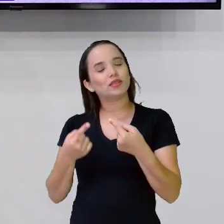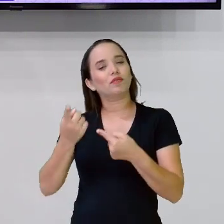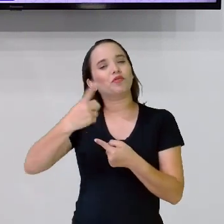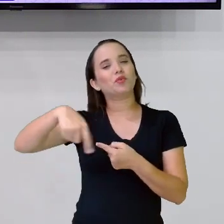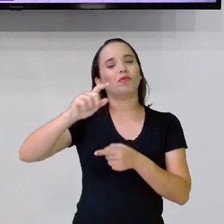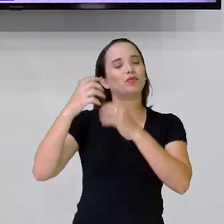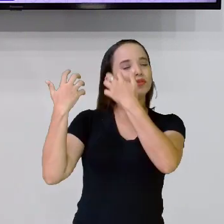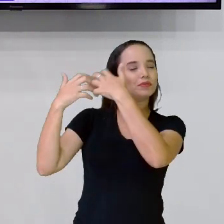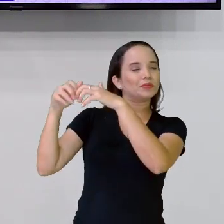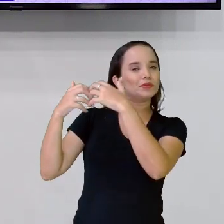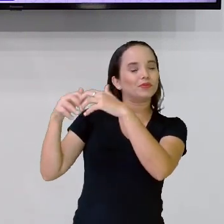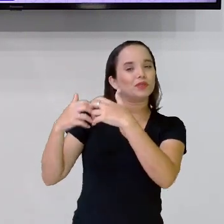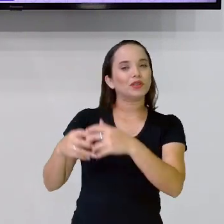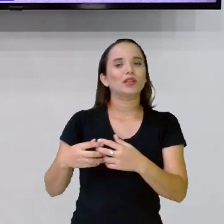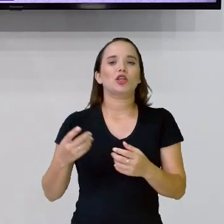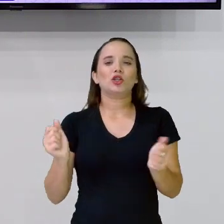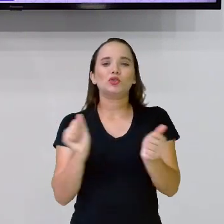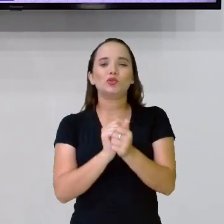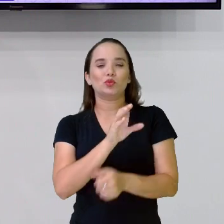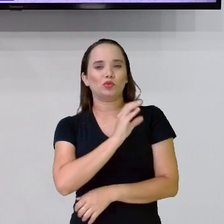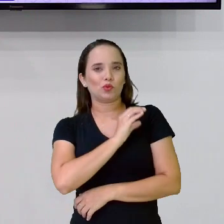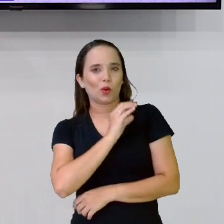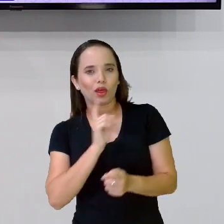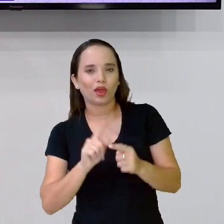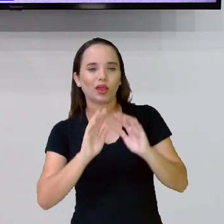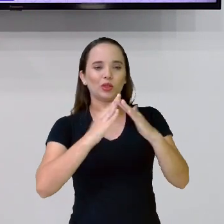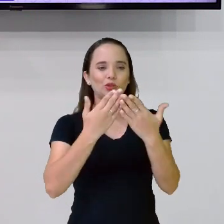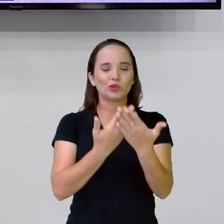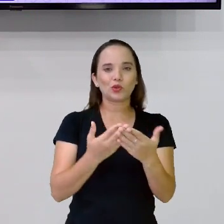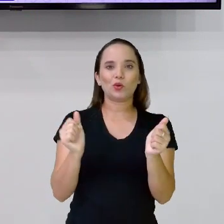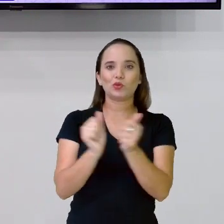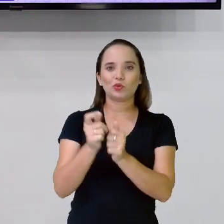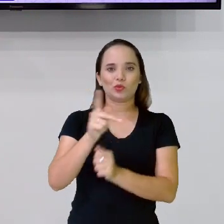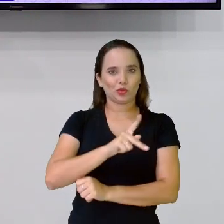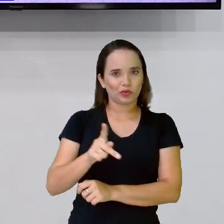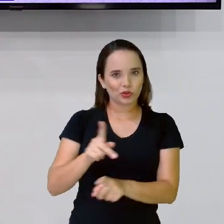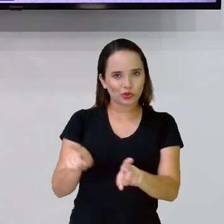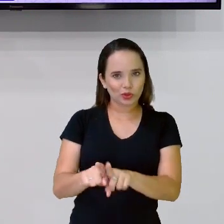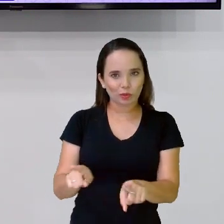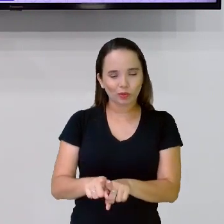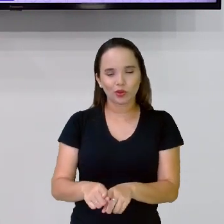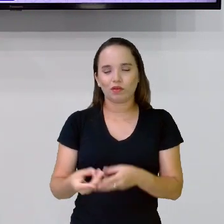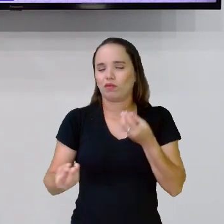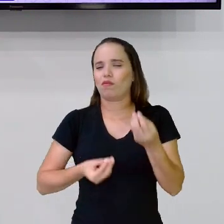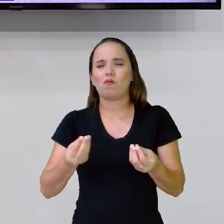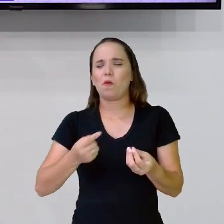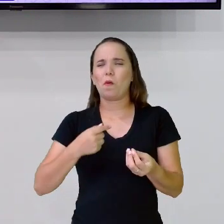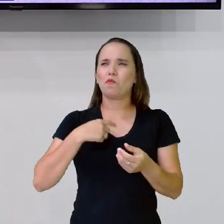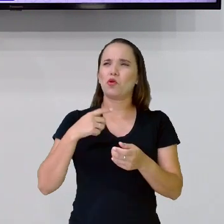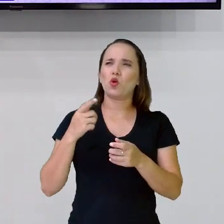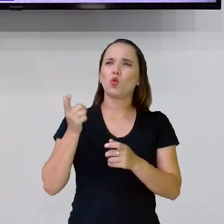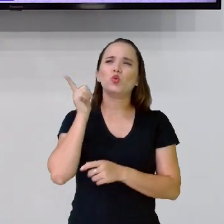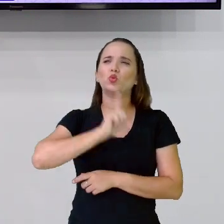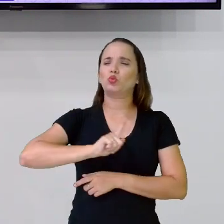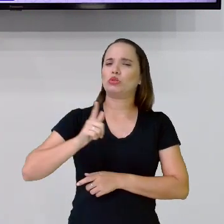vocês refletirem com seus colegas, na sua escola, com seus professores, né? Como é que eu posso